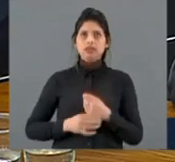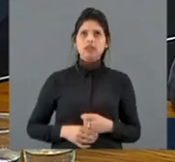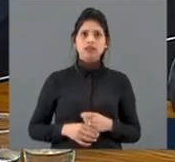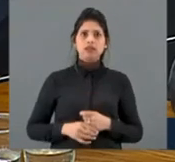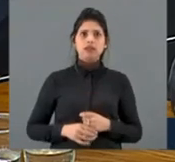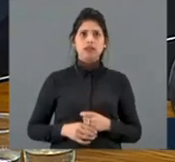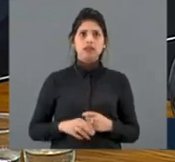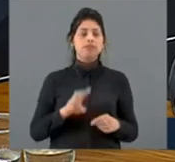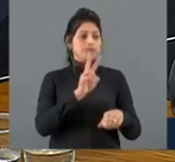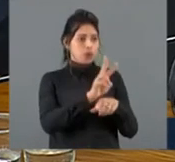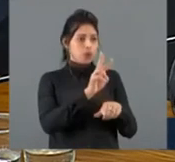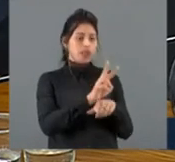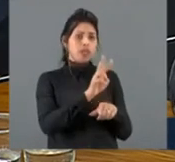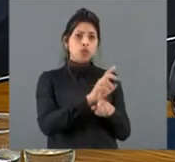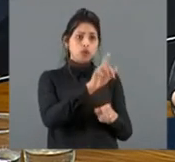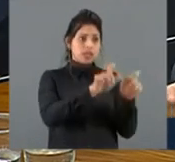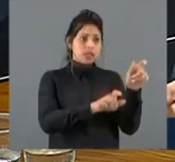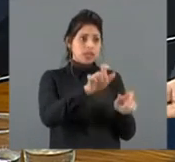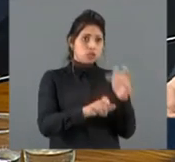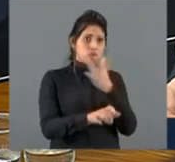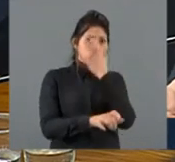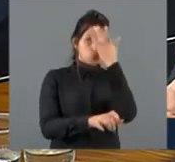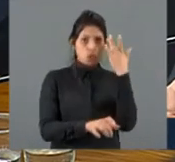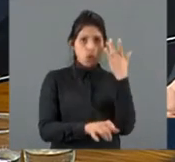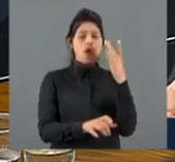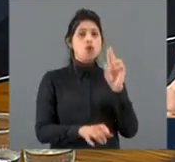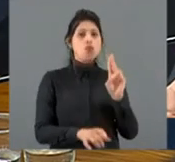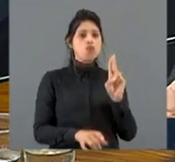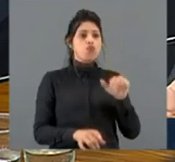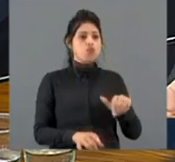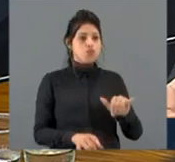da integridade física de todos os presentes no Congresso da UNE